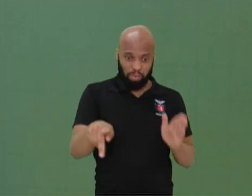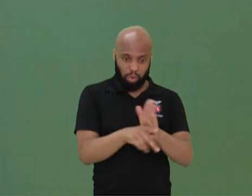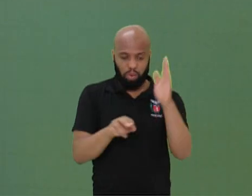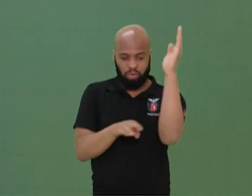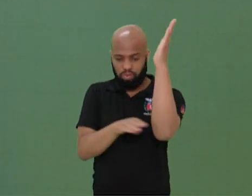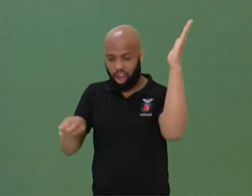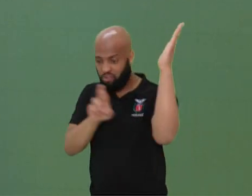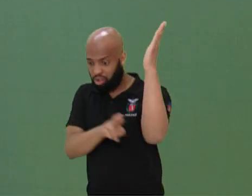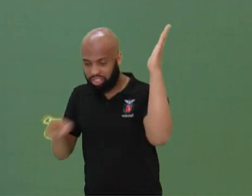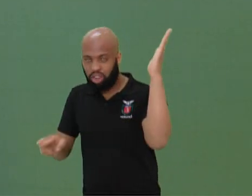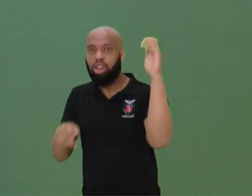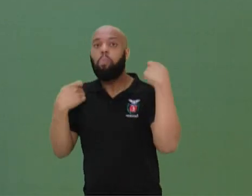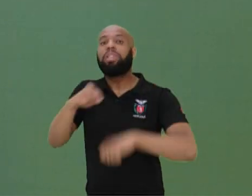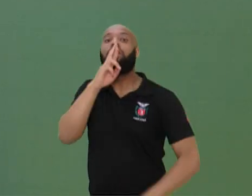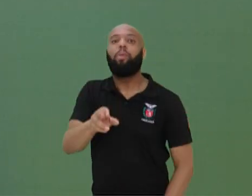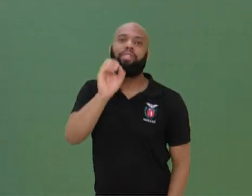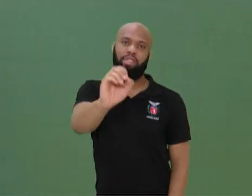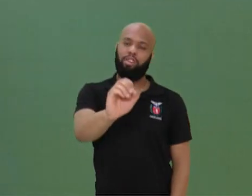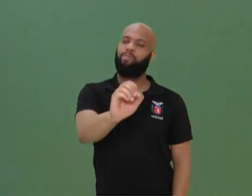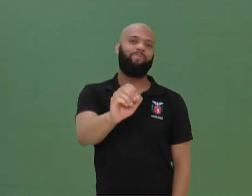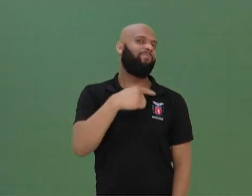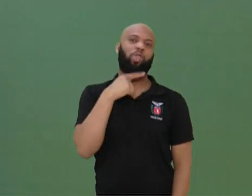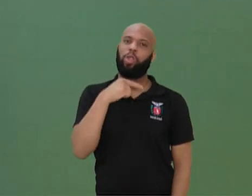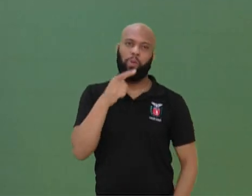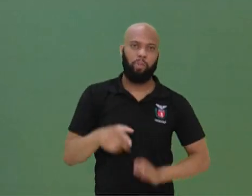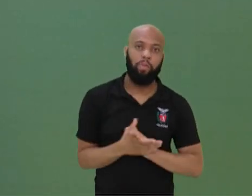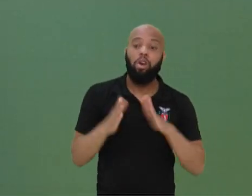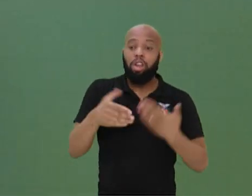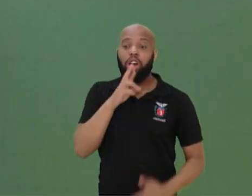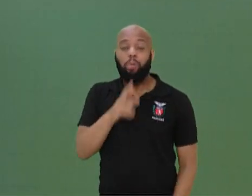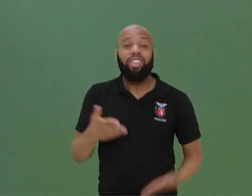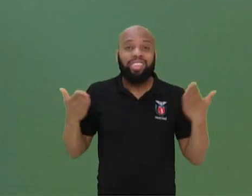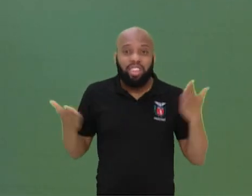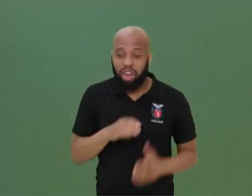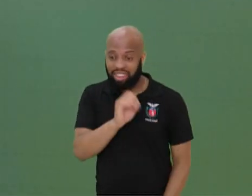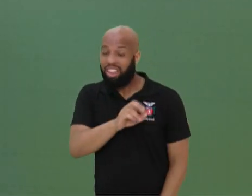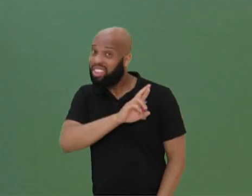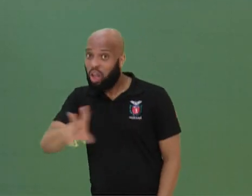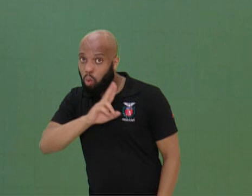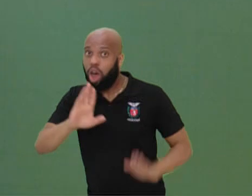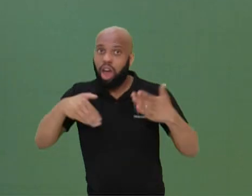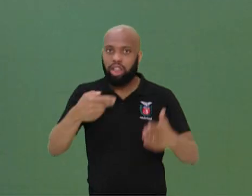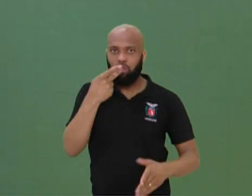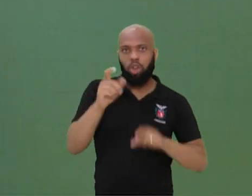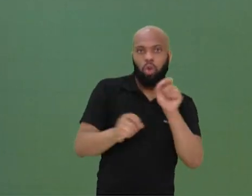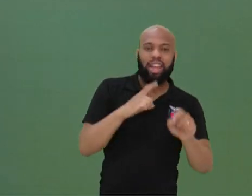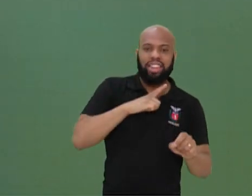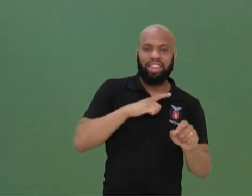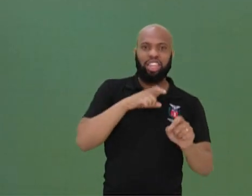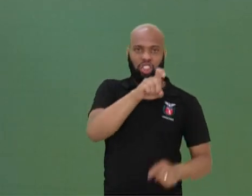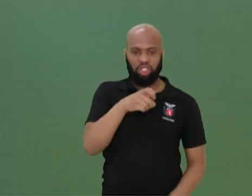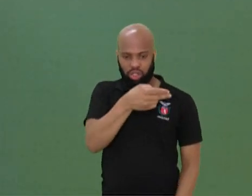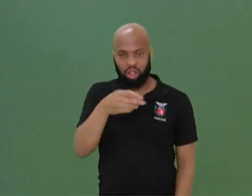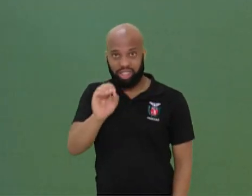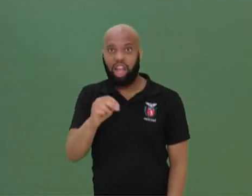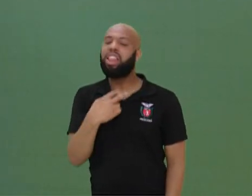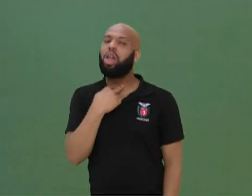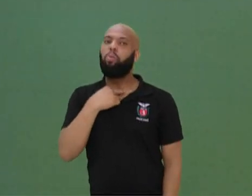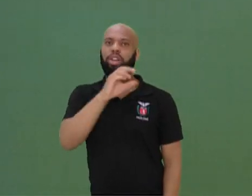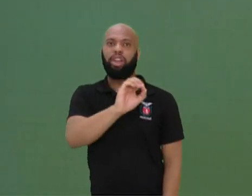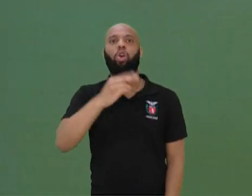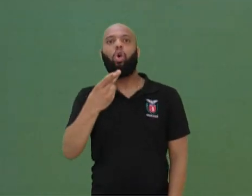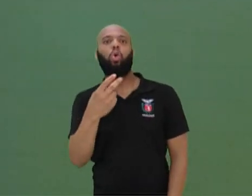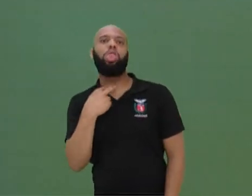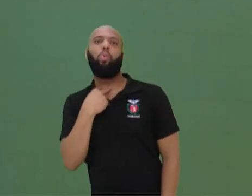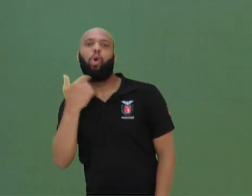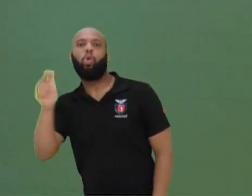resultado teria que ser zero. Beleza? Como esse resultado não é zero, eu digo então que o x igual a zero não pode ser um zero ou